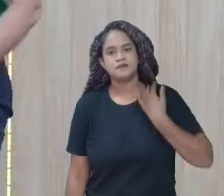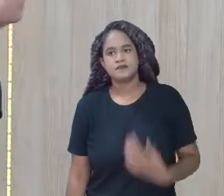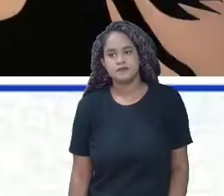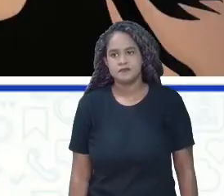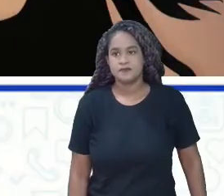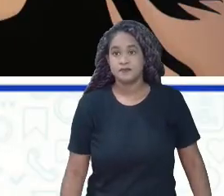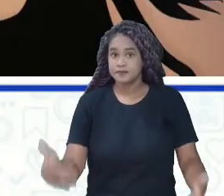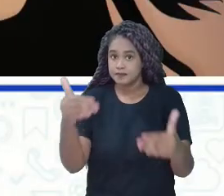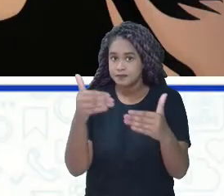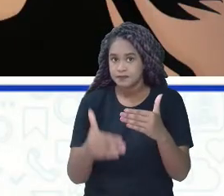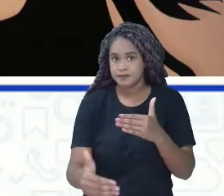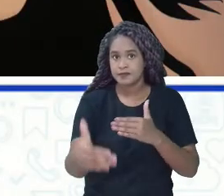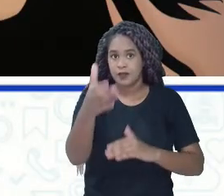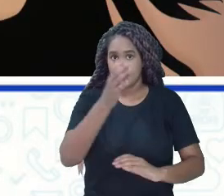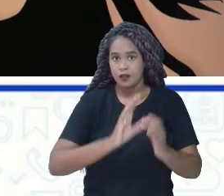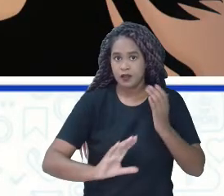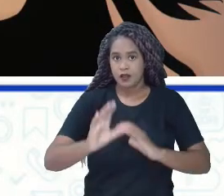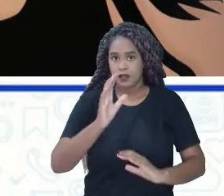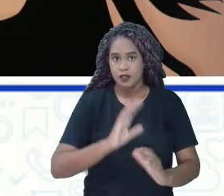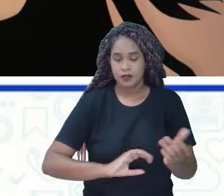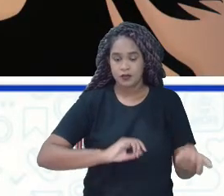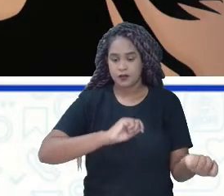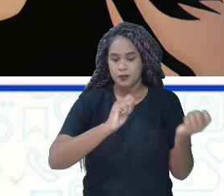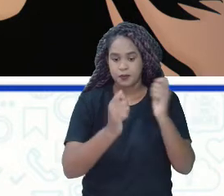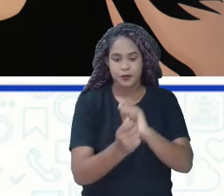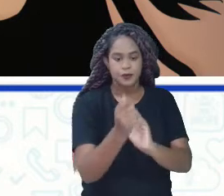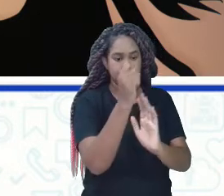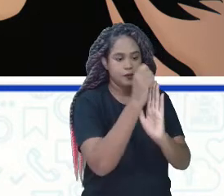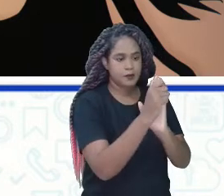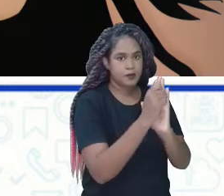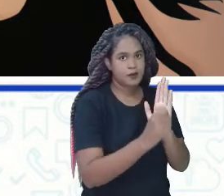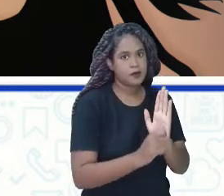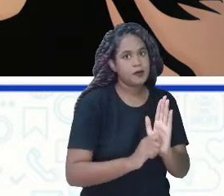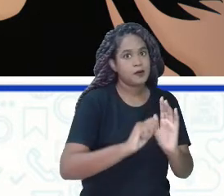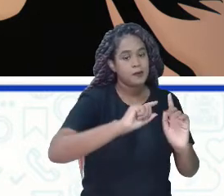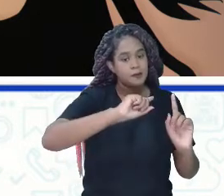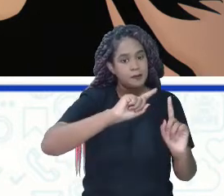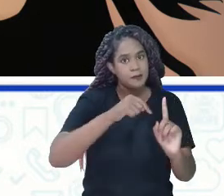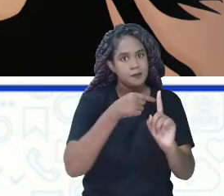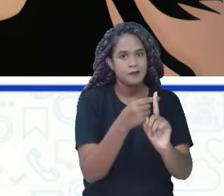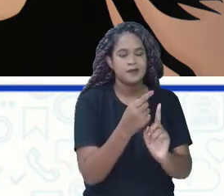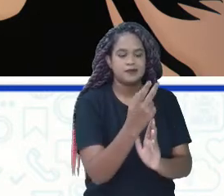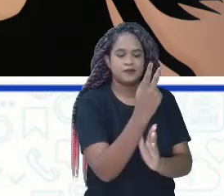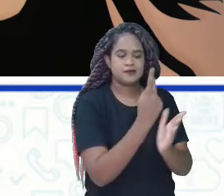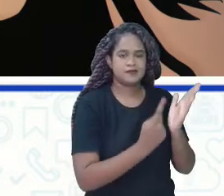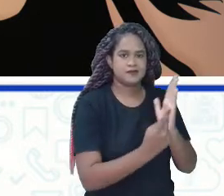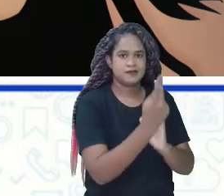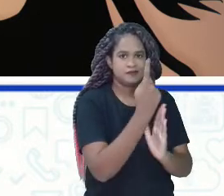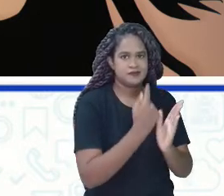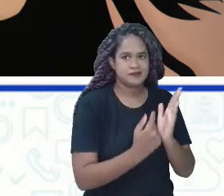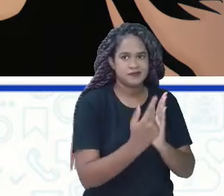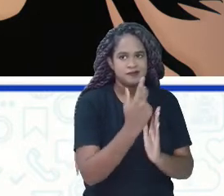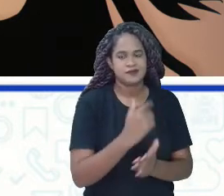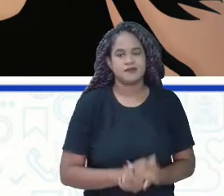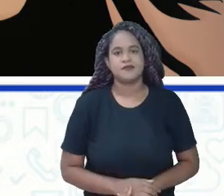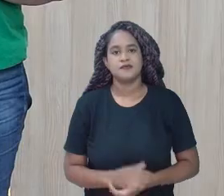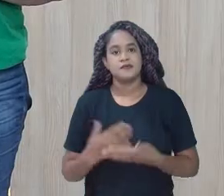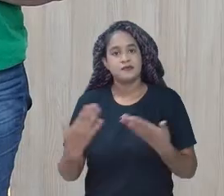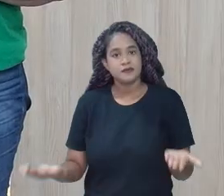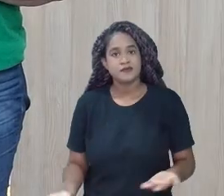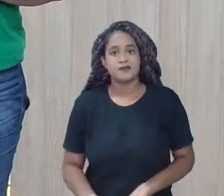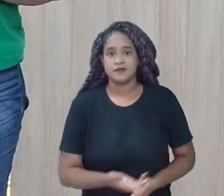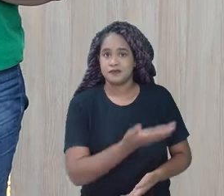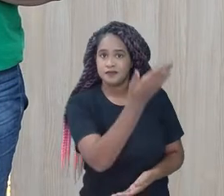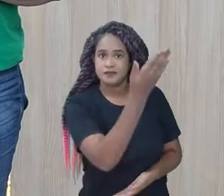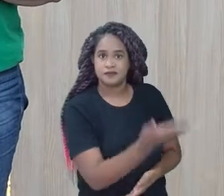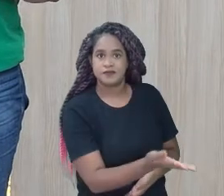foram escritas no papel e também desenhadas. Então, essa afirmação aí do slide confirma tudo que a professora